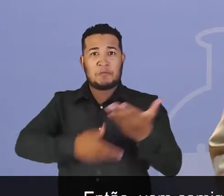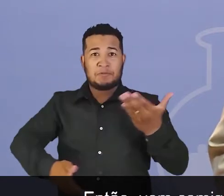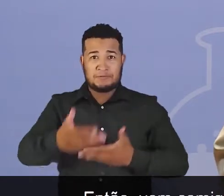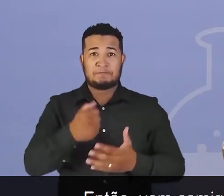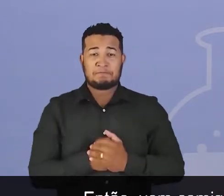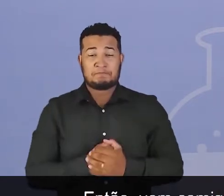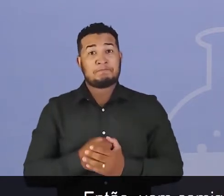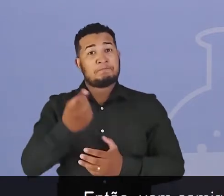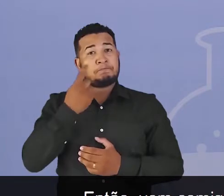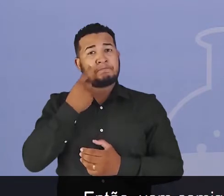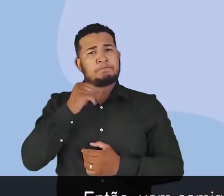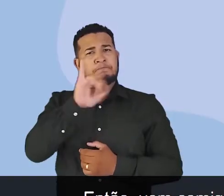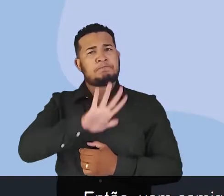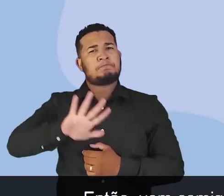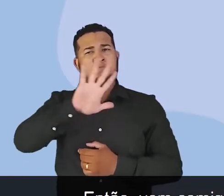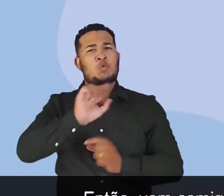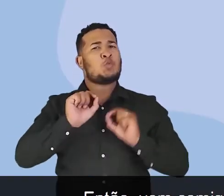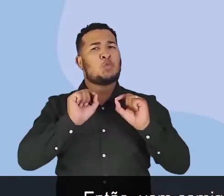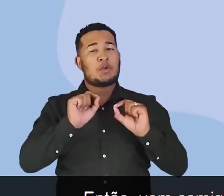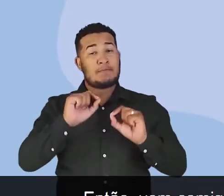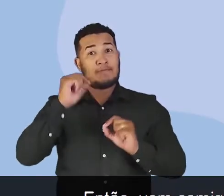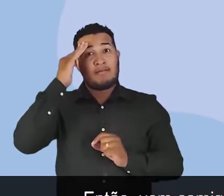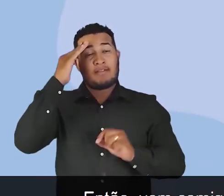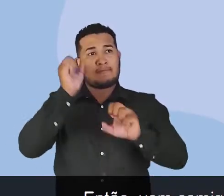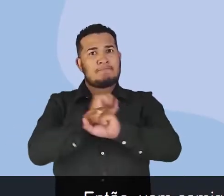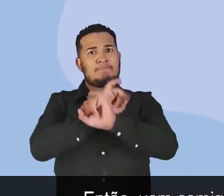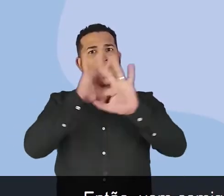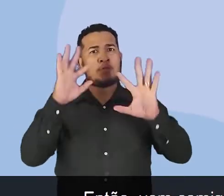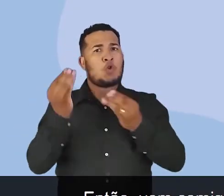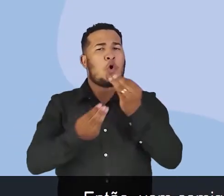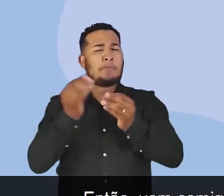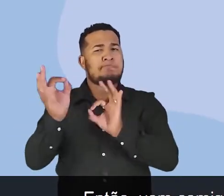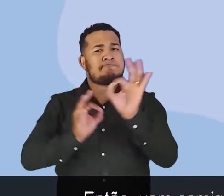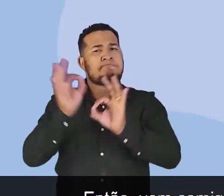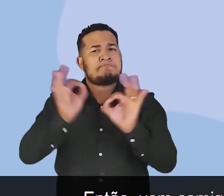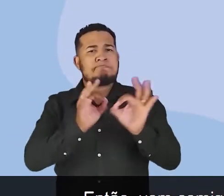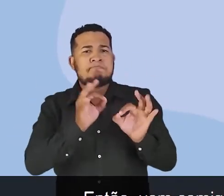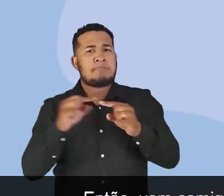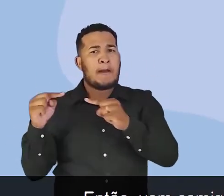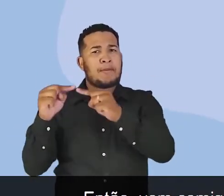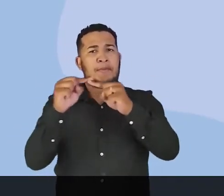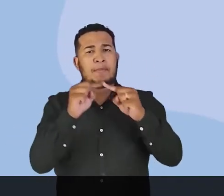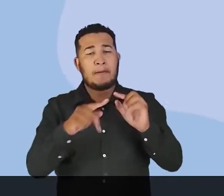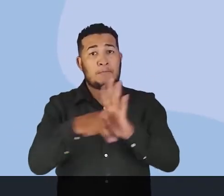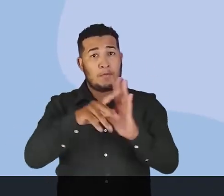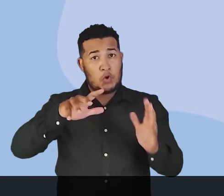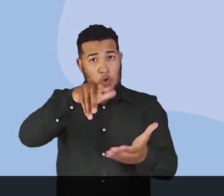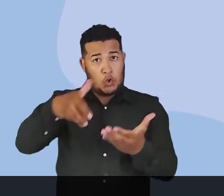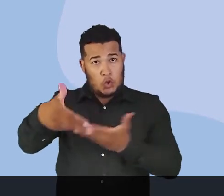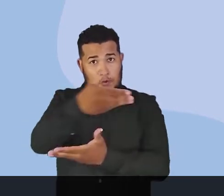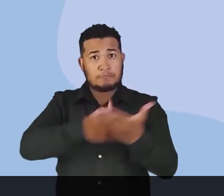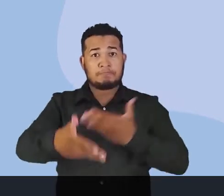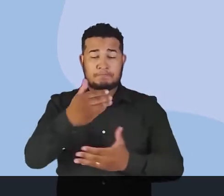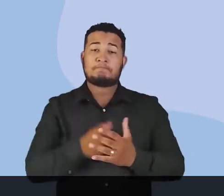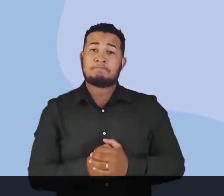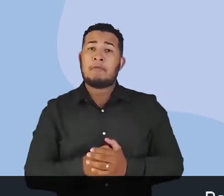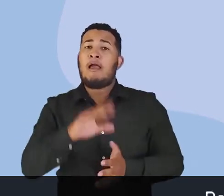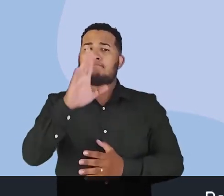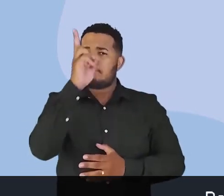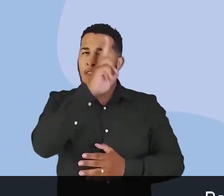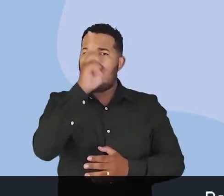Então, venha comigo no slide a seguir para a gente entender como é que foi organizado esse processo de globalização.